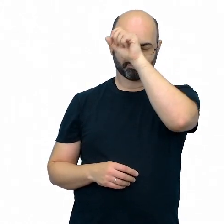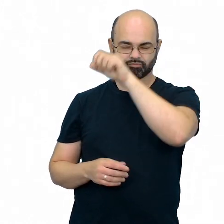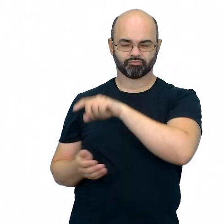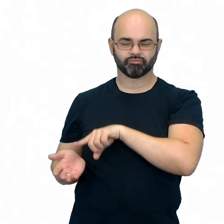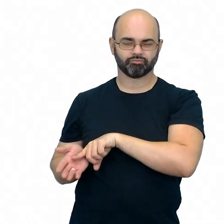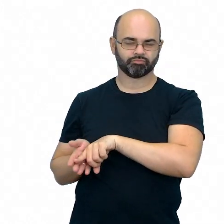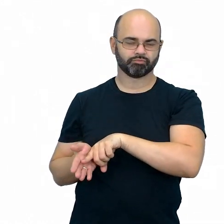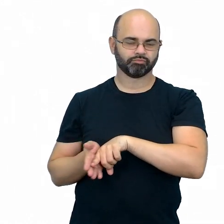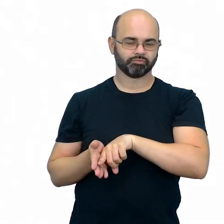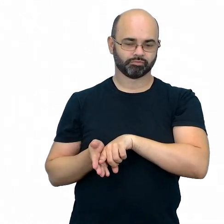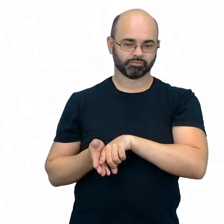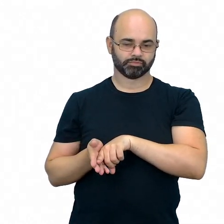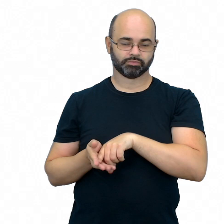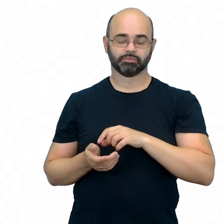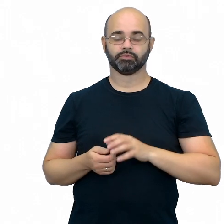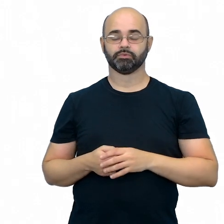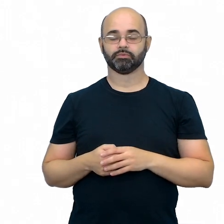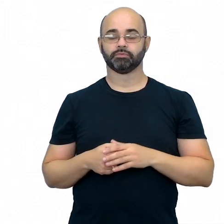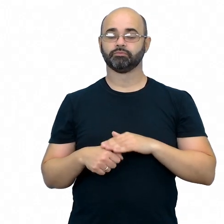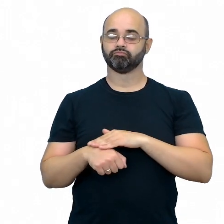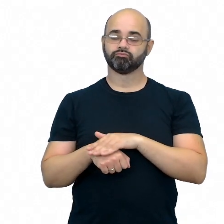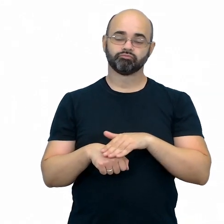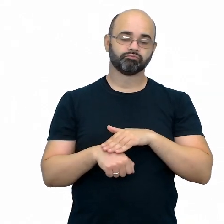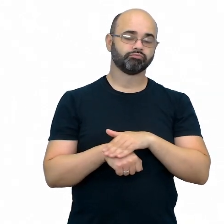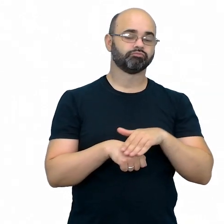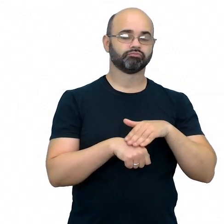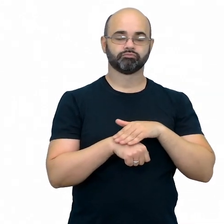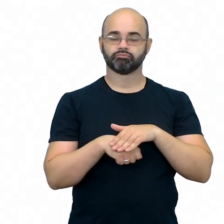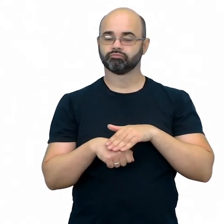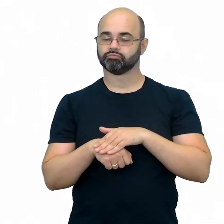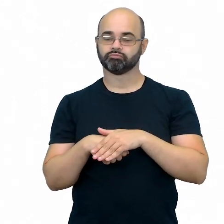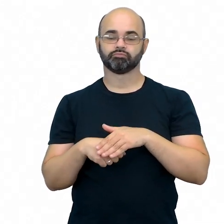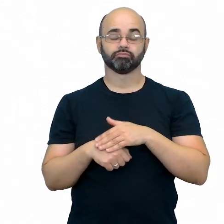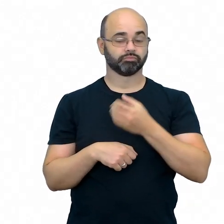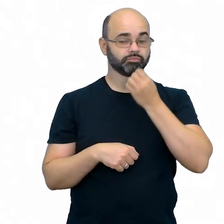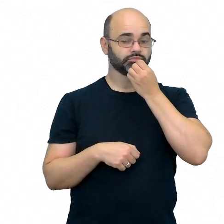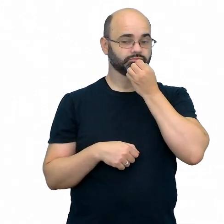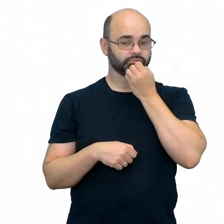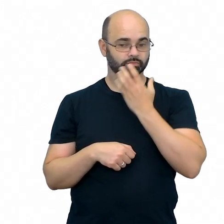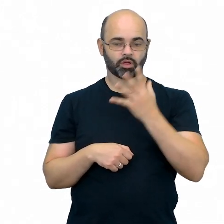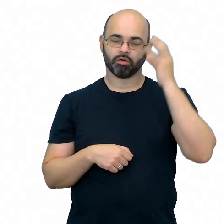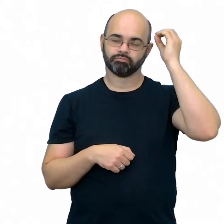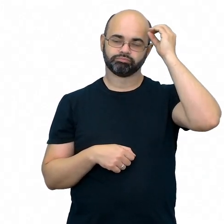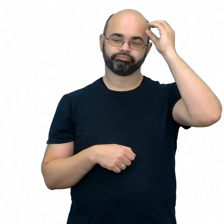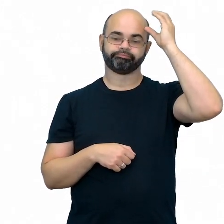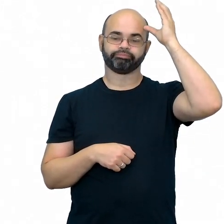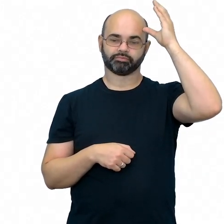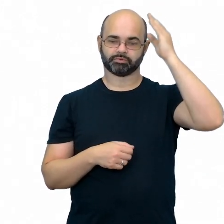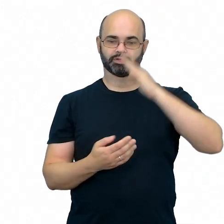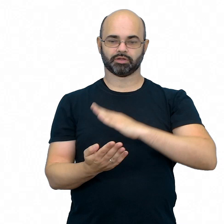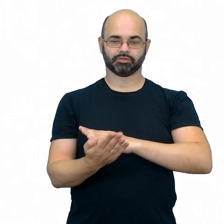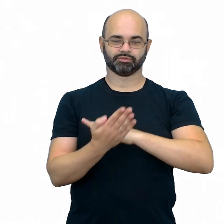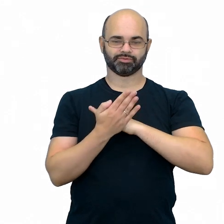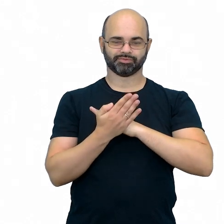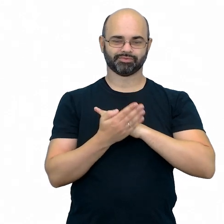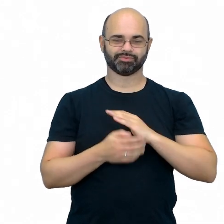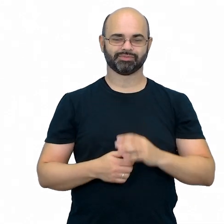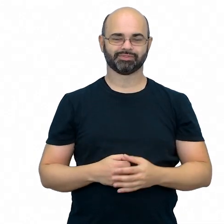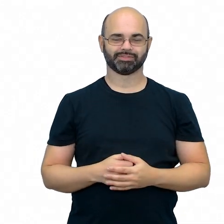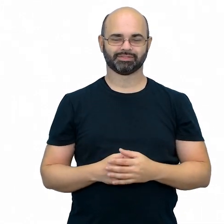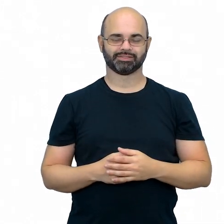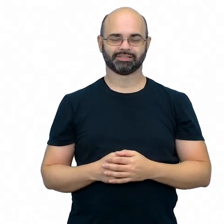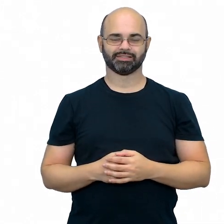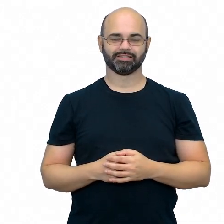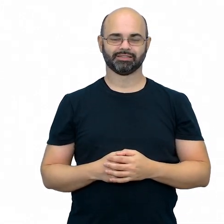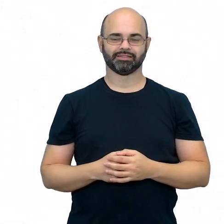muito enriquecedora, né? É uma aprendizagem que nós, professores, é muito interessante para que possamos refletir